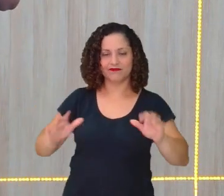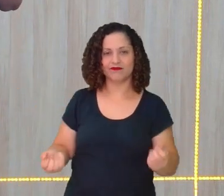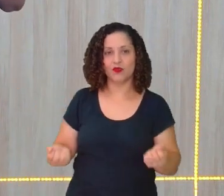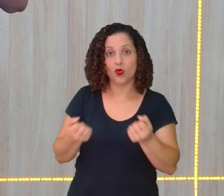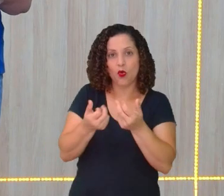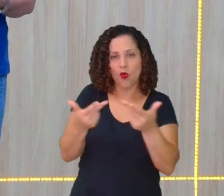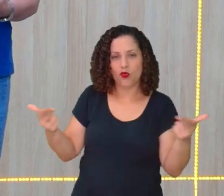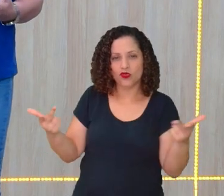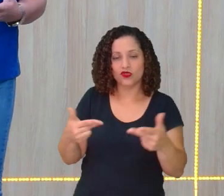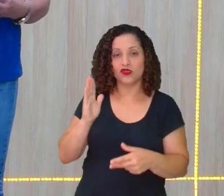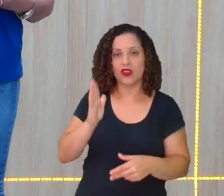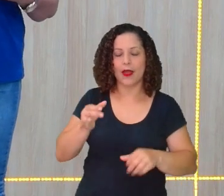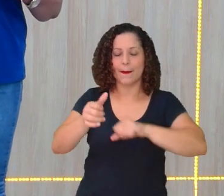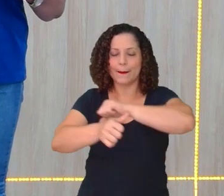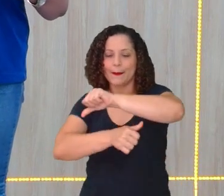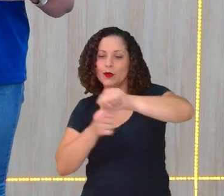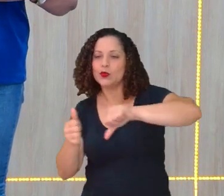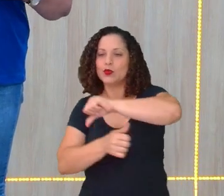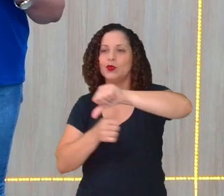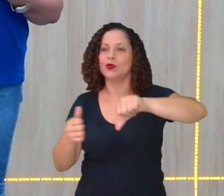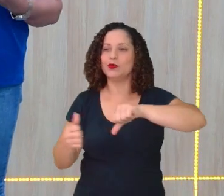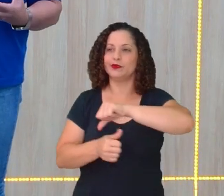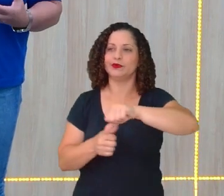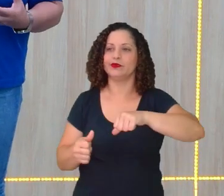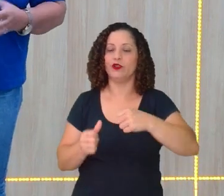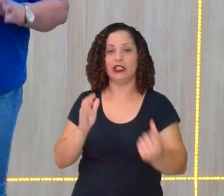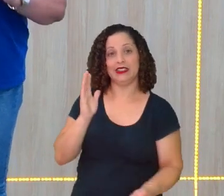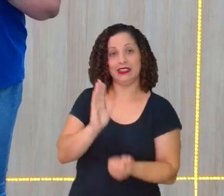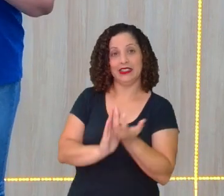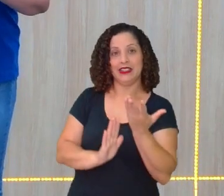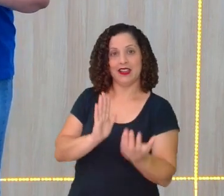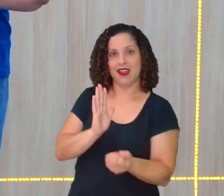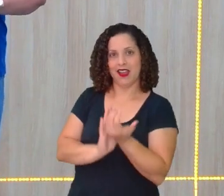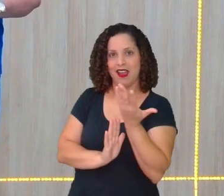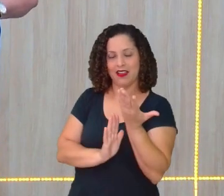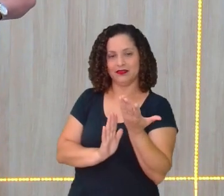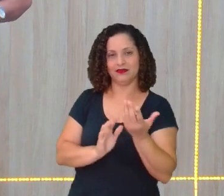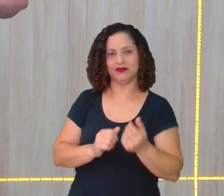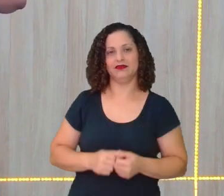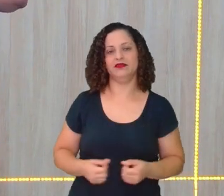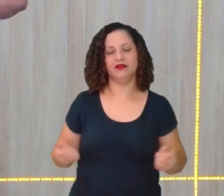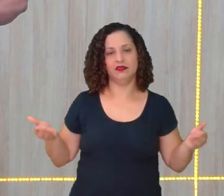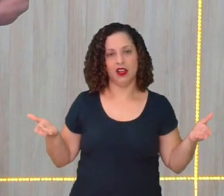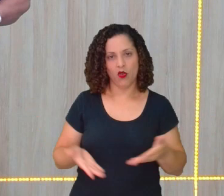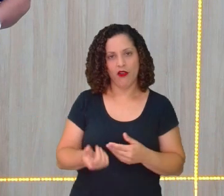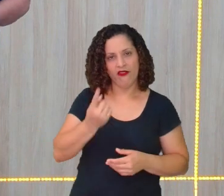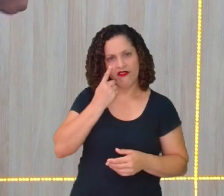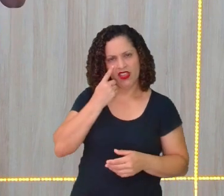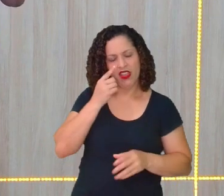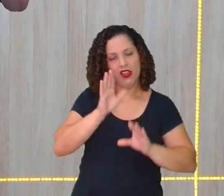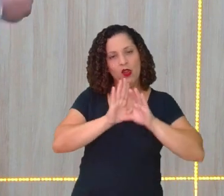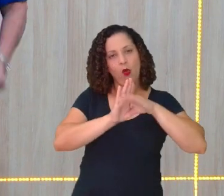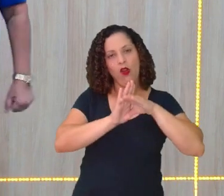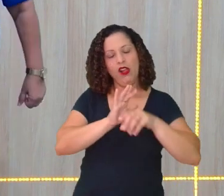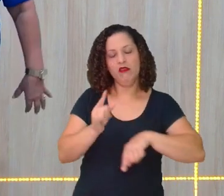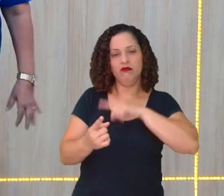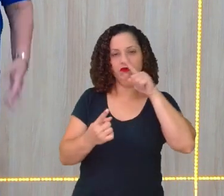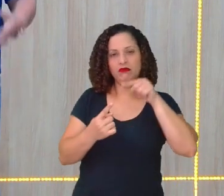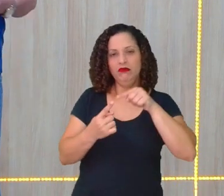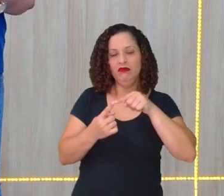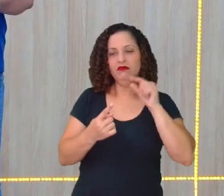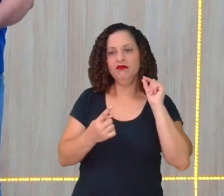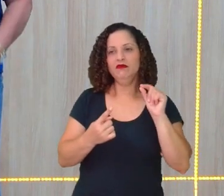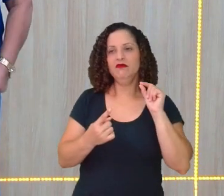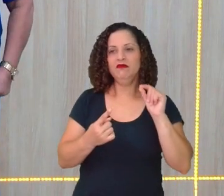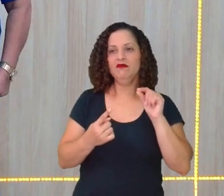que foi modificada, uma paisagem que foi construída. E aí a gente vai rever alguns conceitos. E o primeiro conceito aí